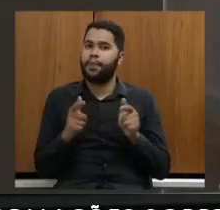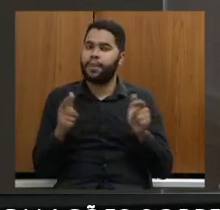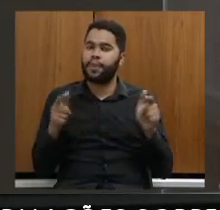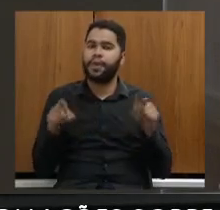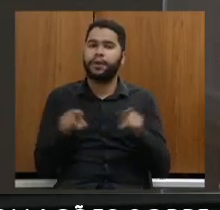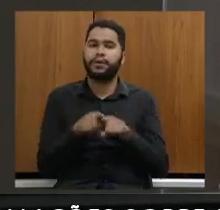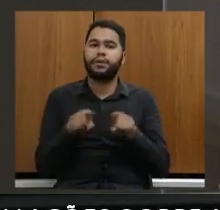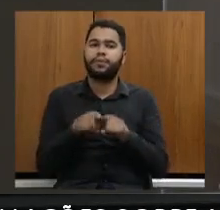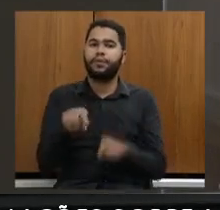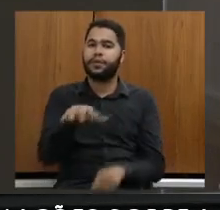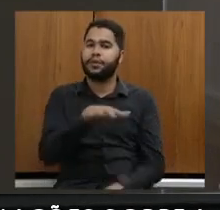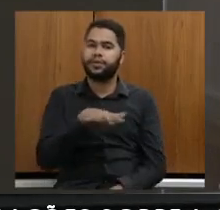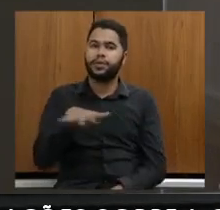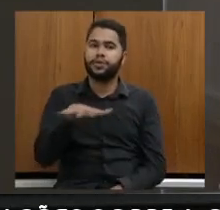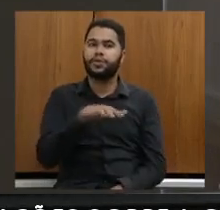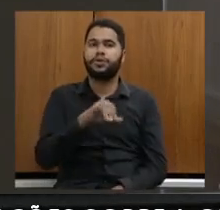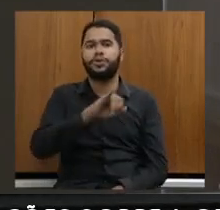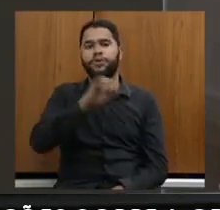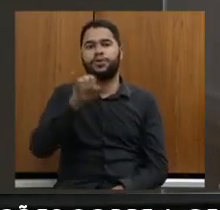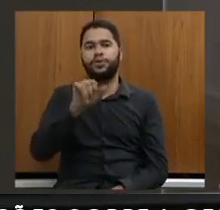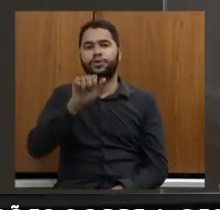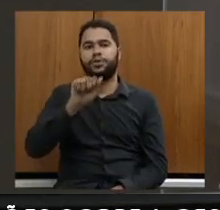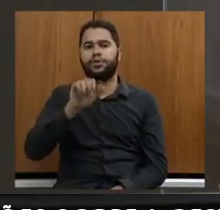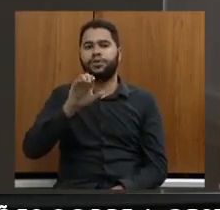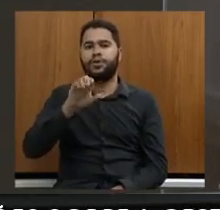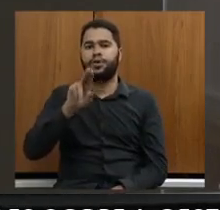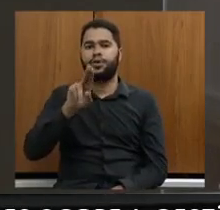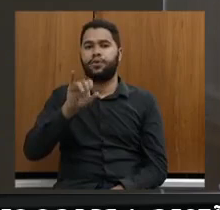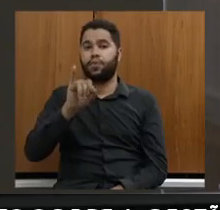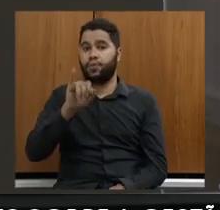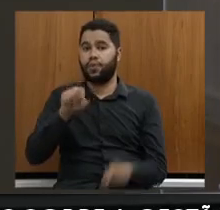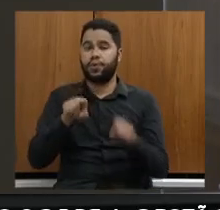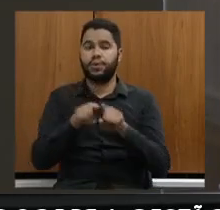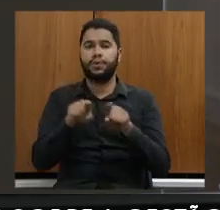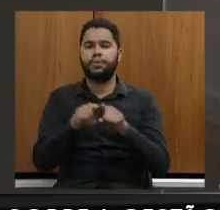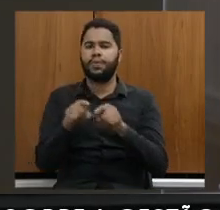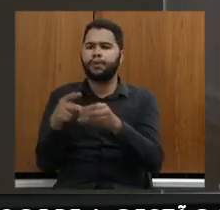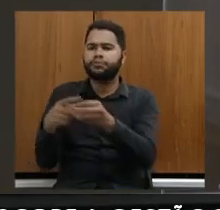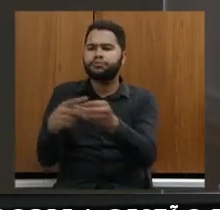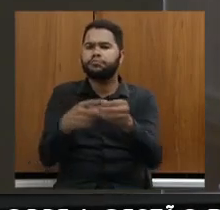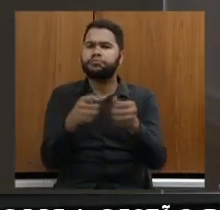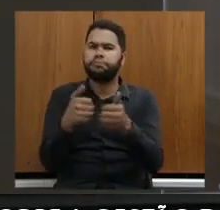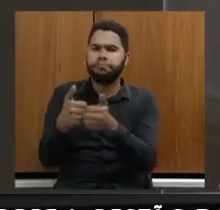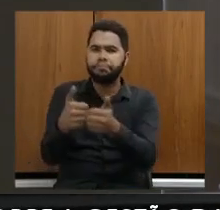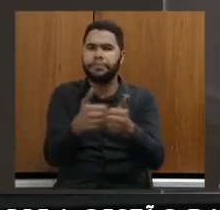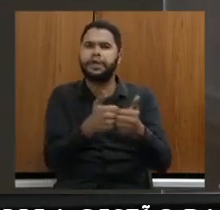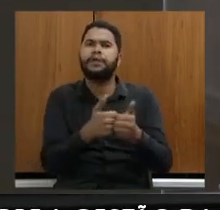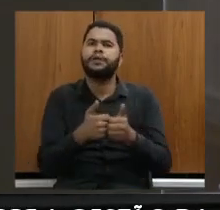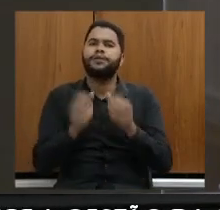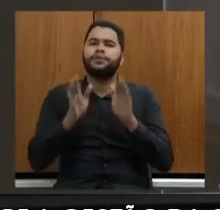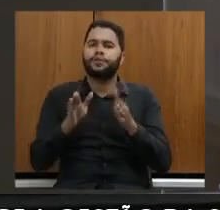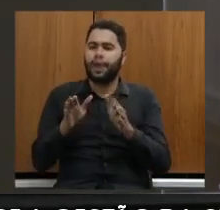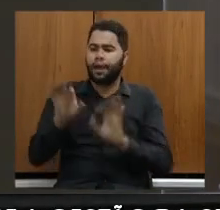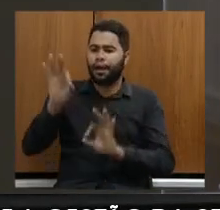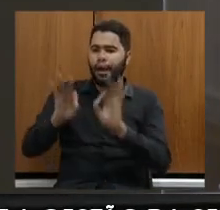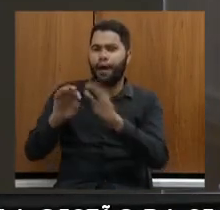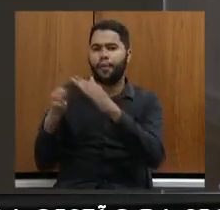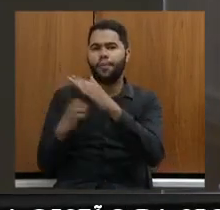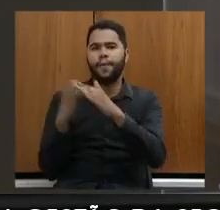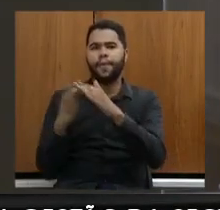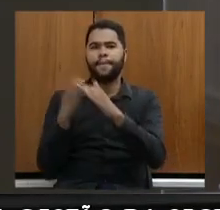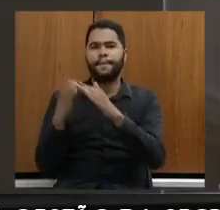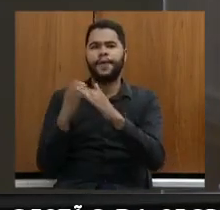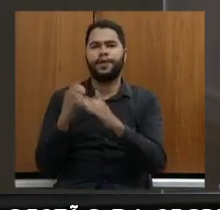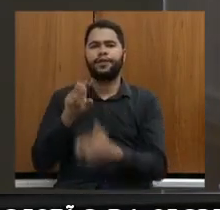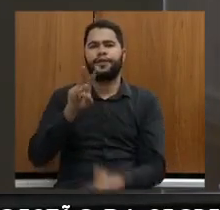nociva na minha região e Jacuí entre já Fortaleza de Minas São Sebastião do Paraíso até uma vinícola um belo serviço vinho